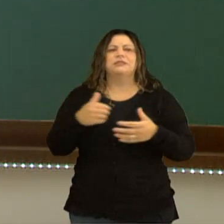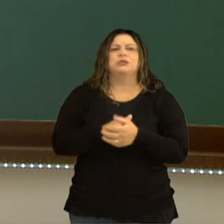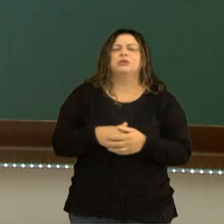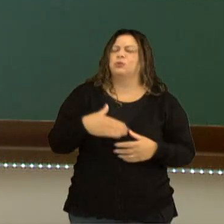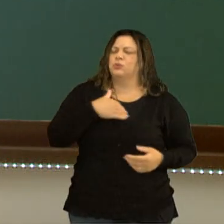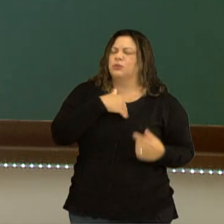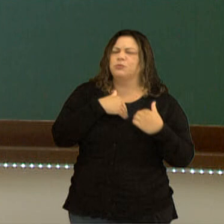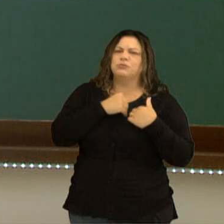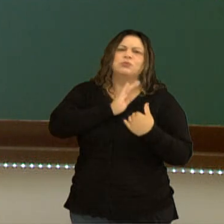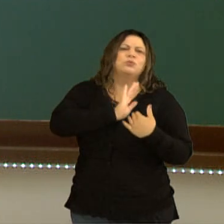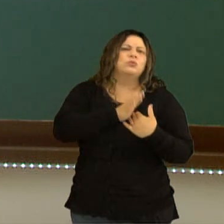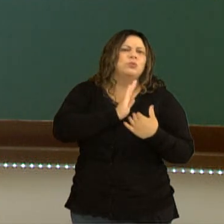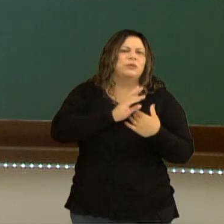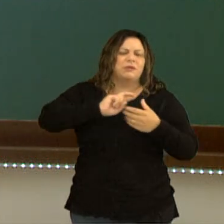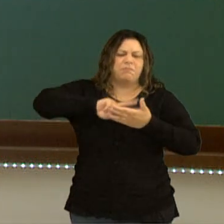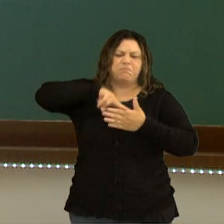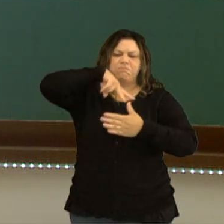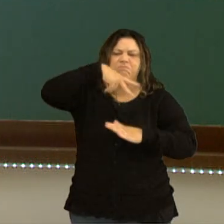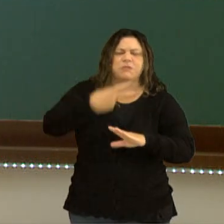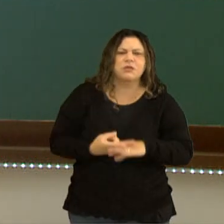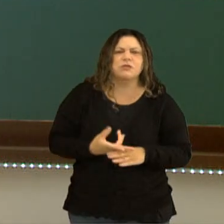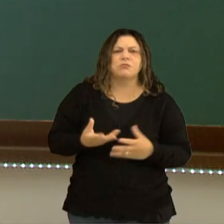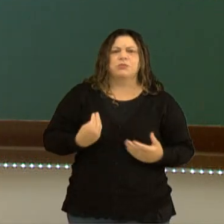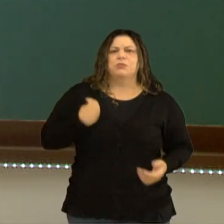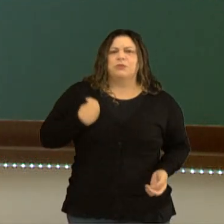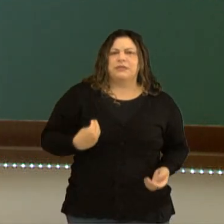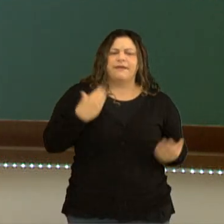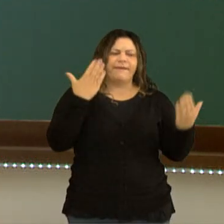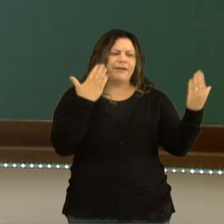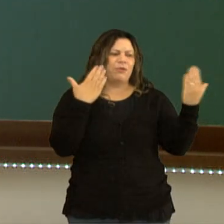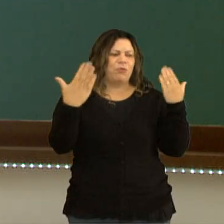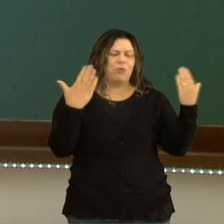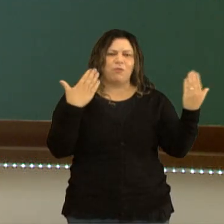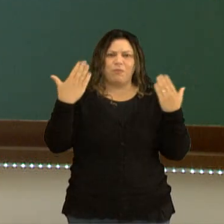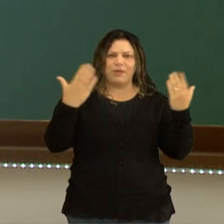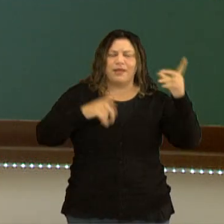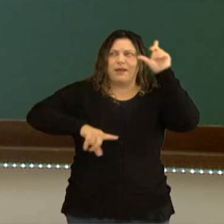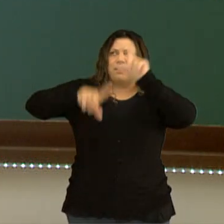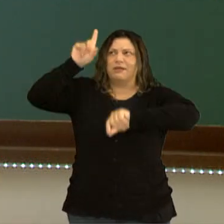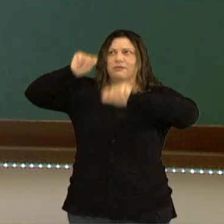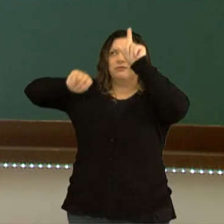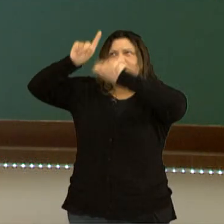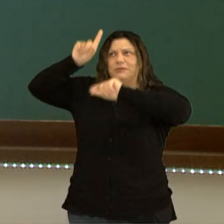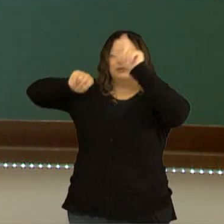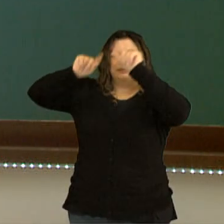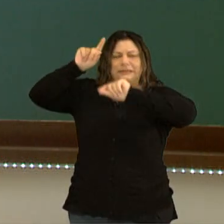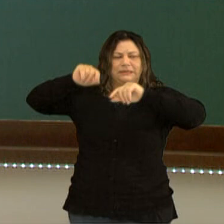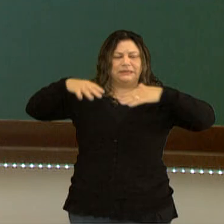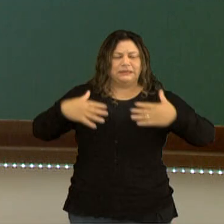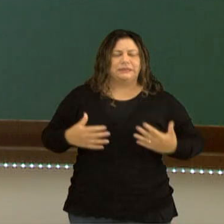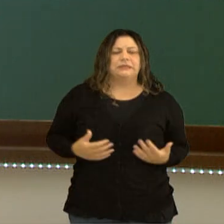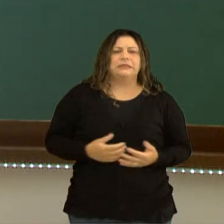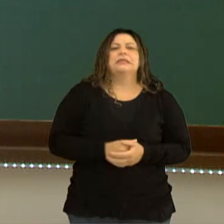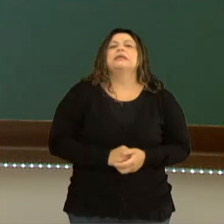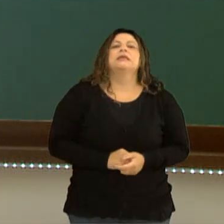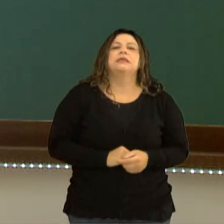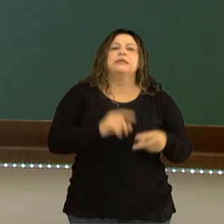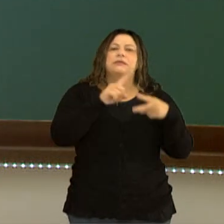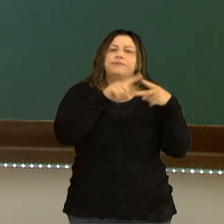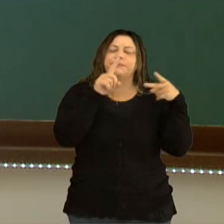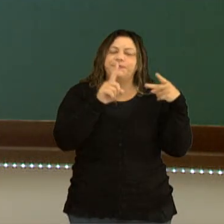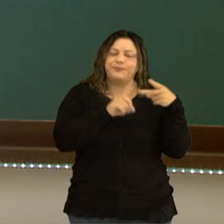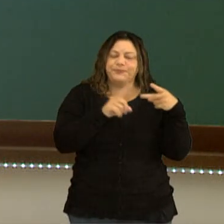coração que tombou na vida sendo comparado com uma estrela que foi ferida pelo caçador. Então, dois elementos